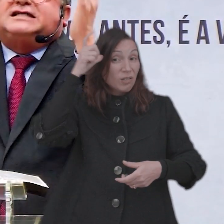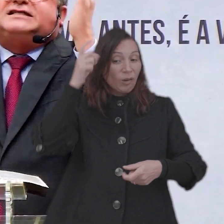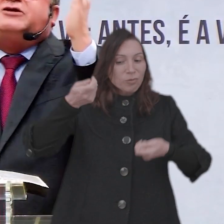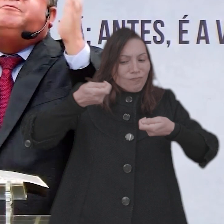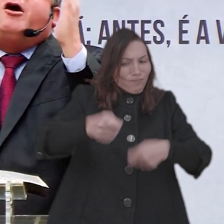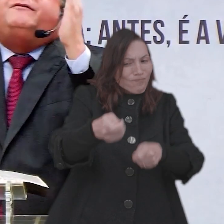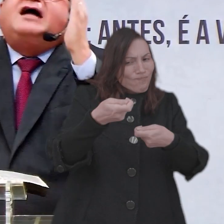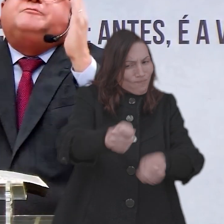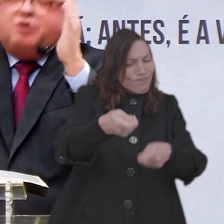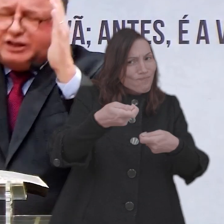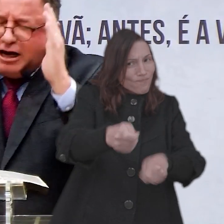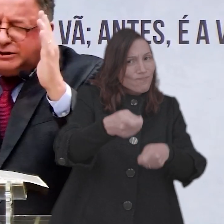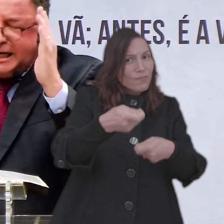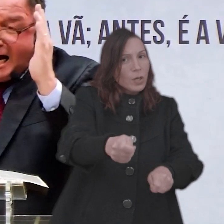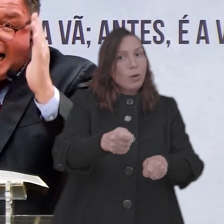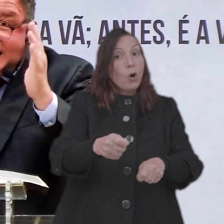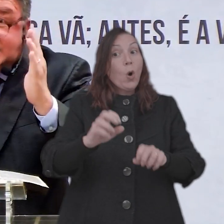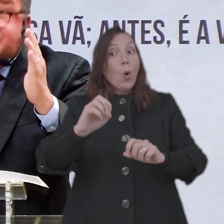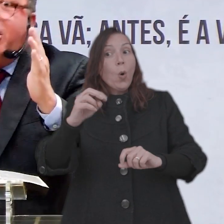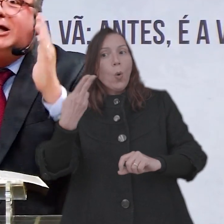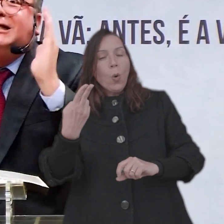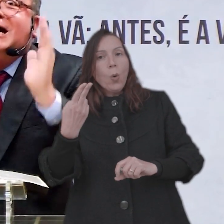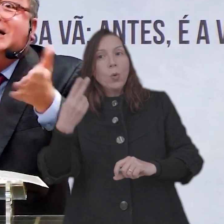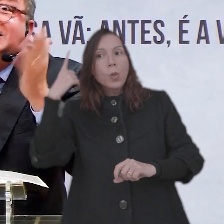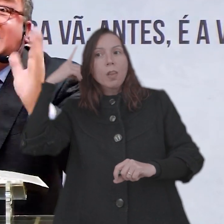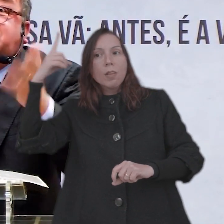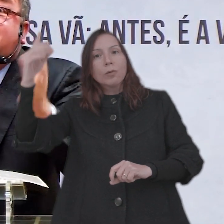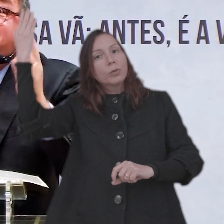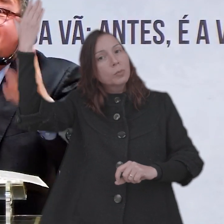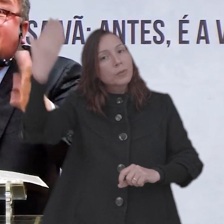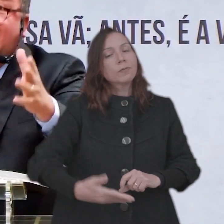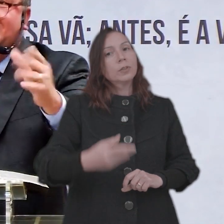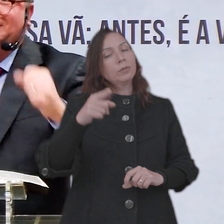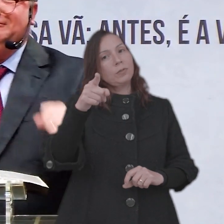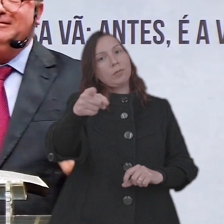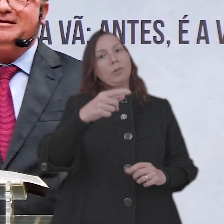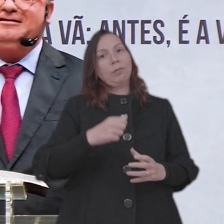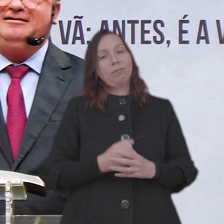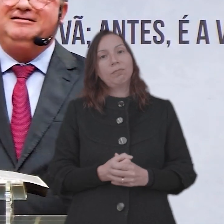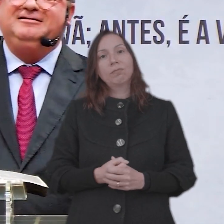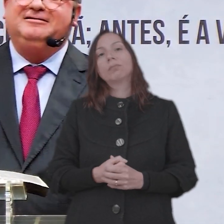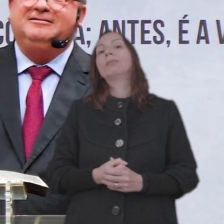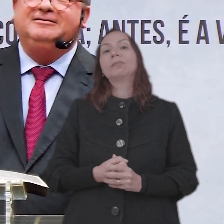Você pode estar sendo provado por Deus em áreas importantes da sua vida.